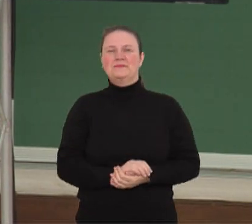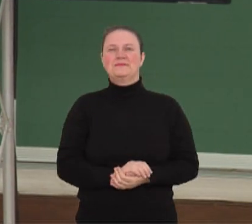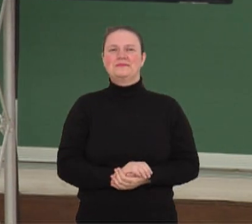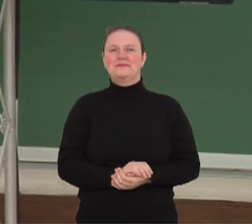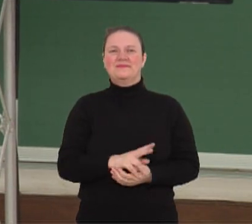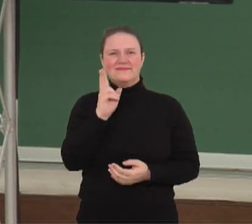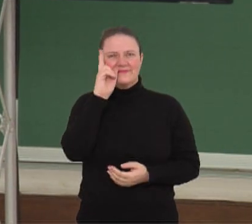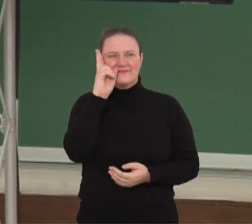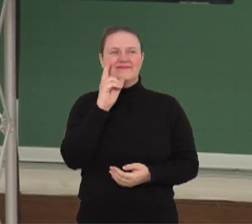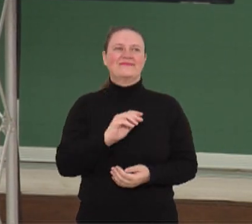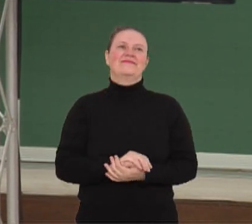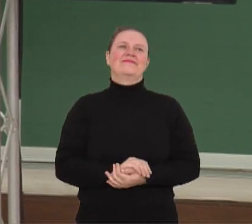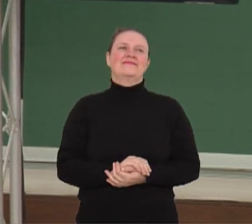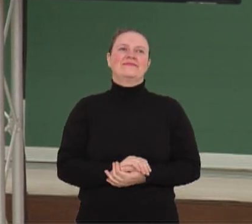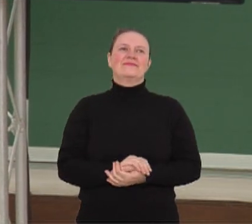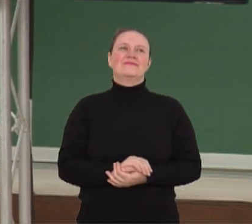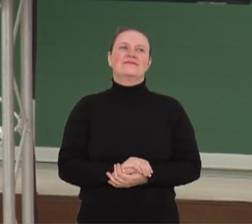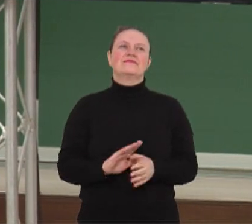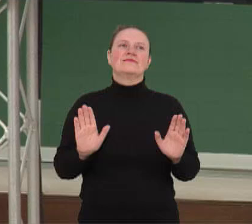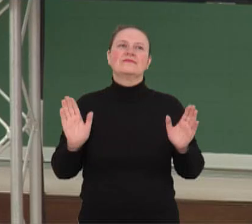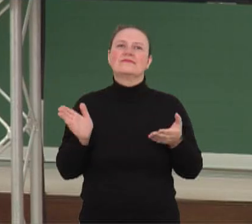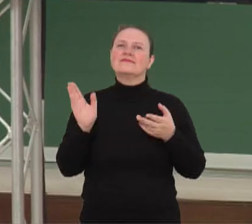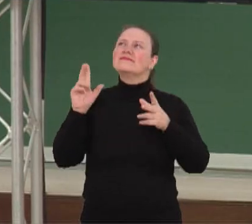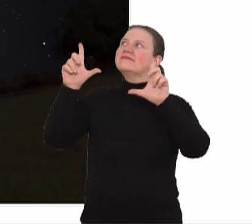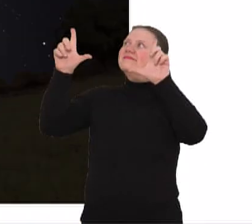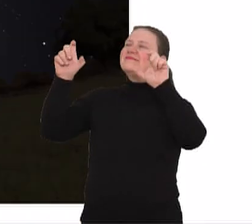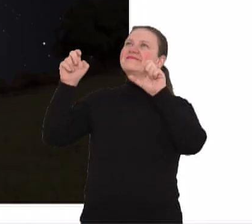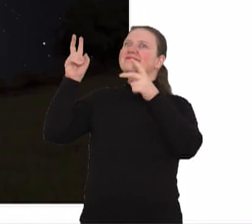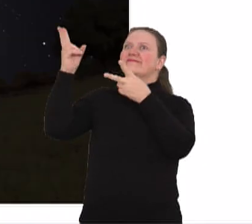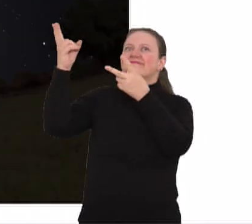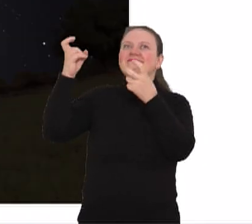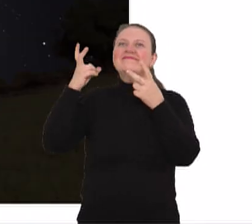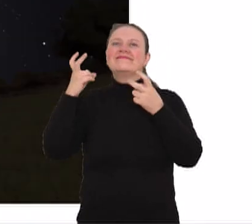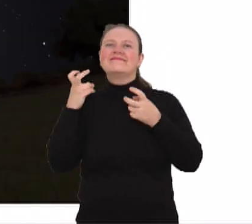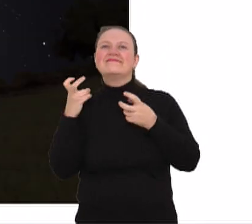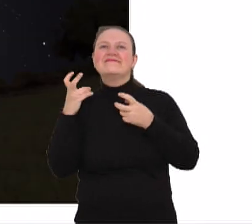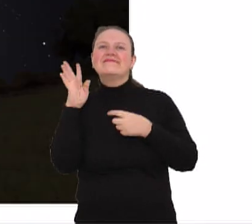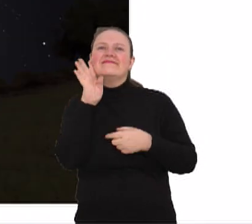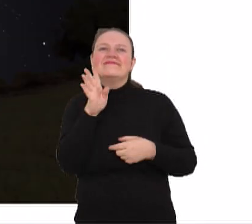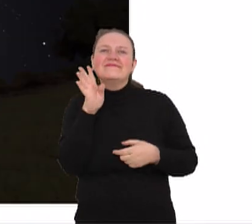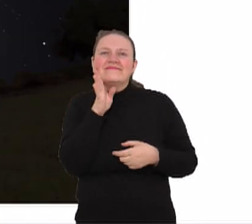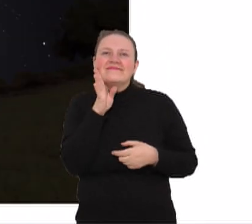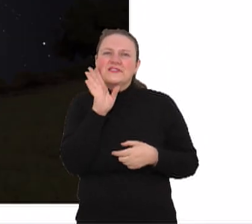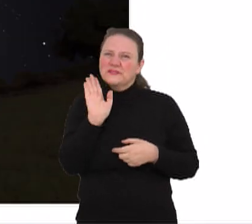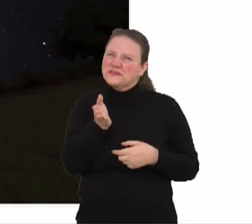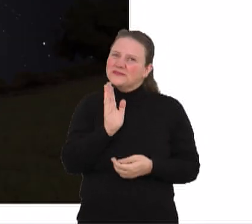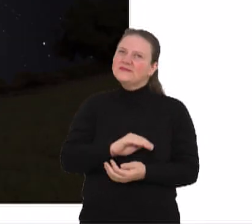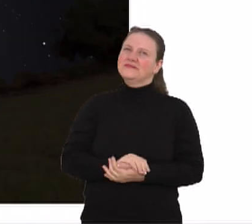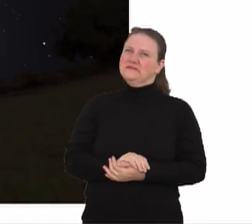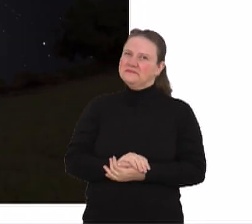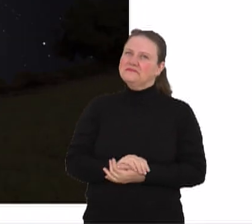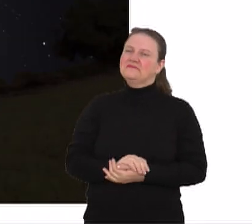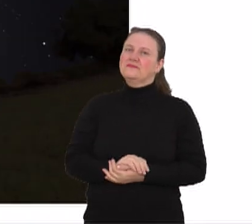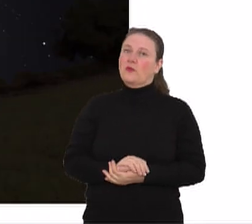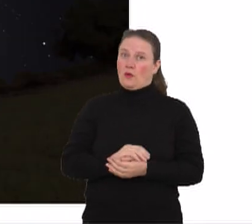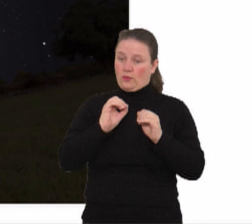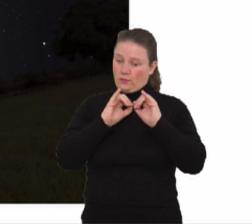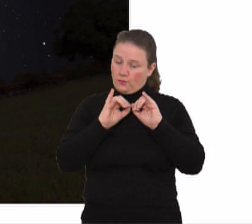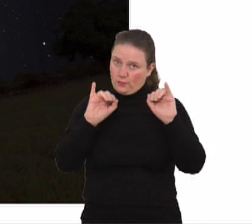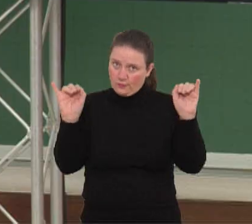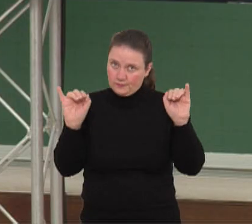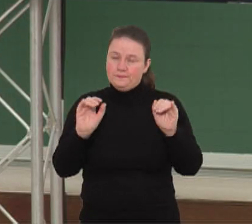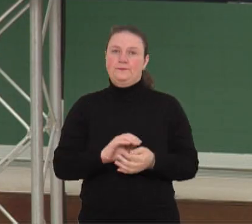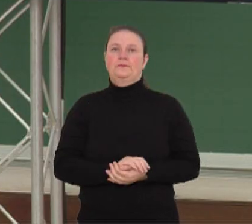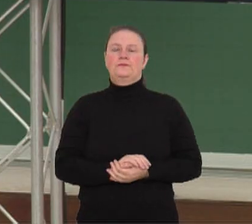esqueça. Olha só que foto interessante. Vocês já repararam isso aqui no céu? Deixa eu contar para vocês.